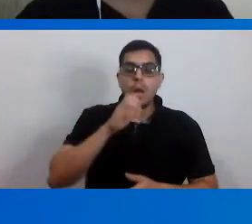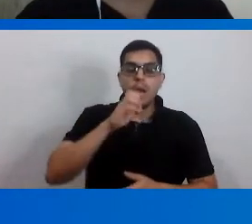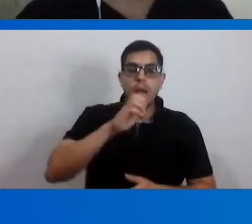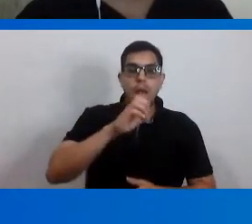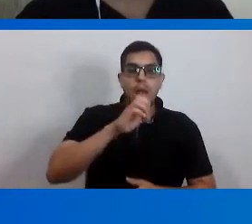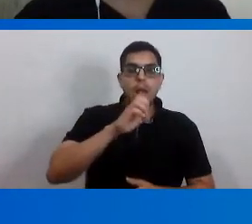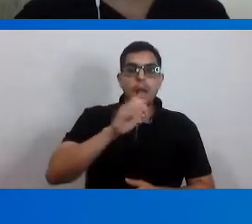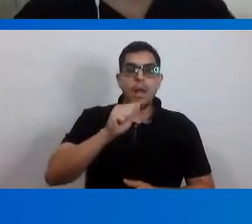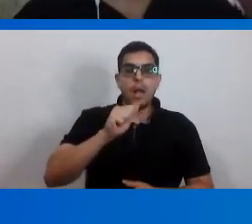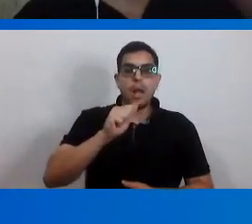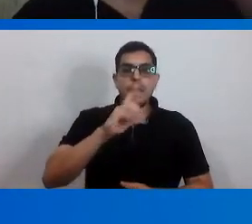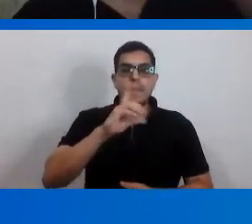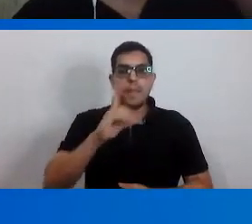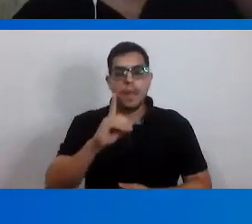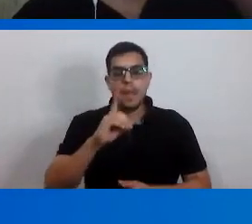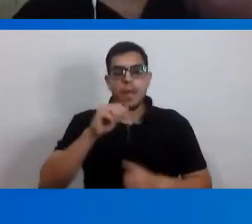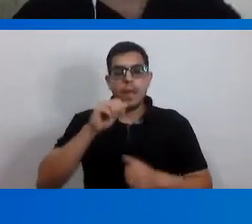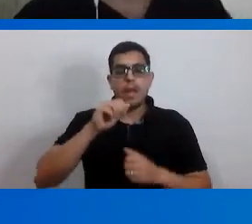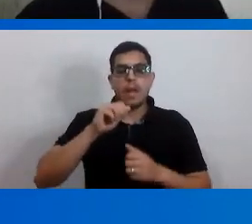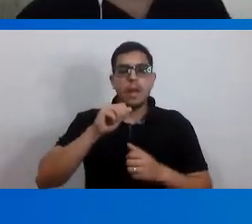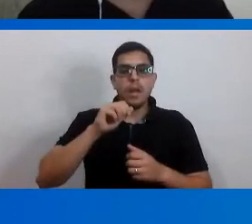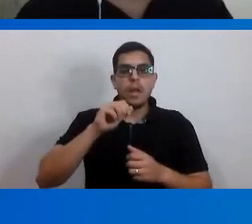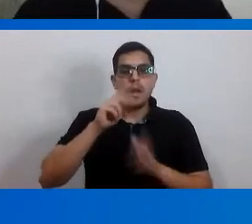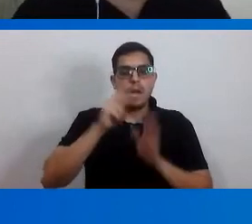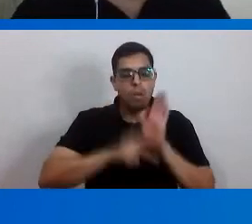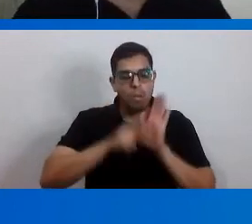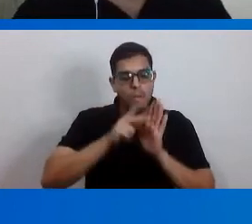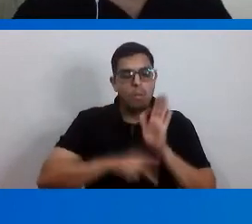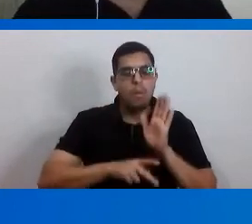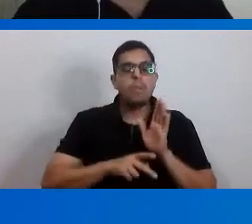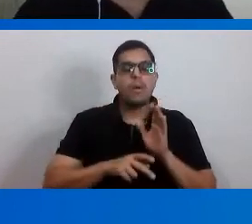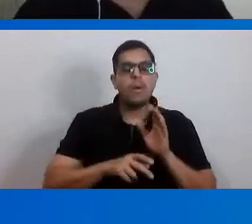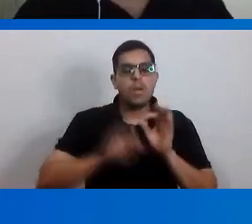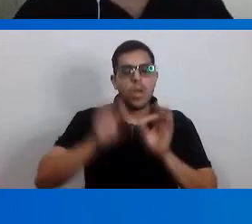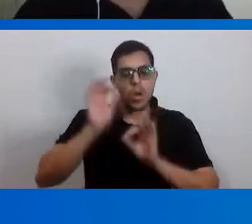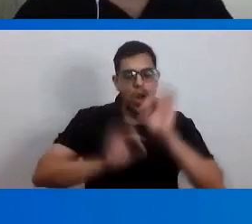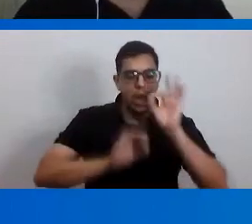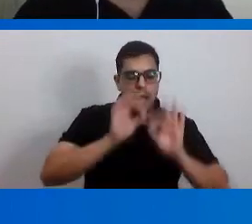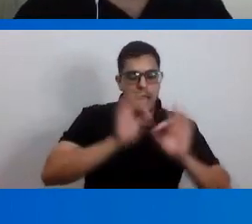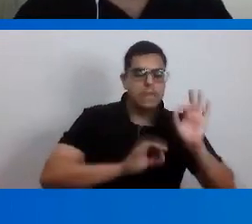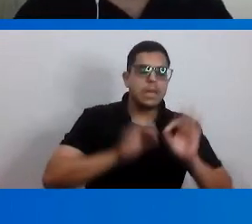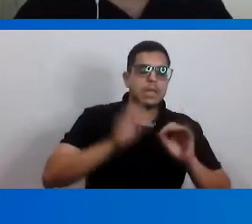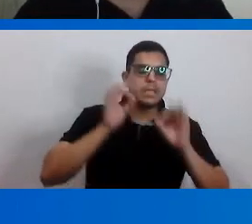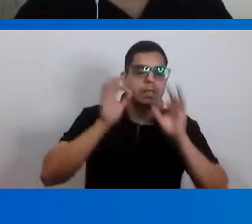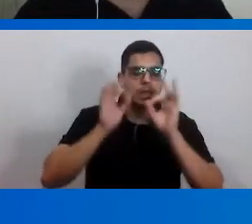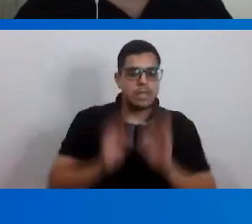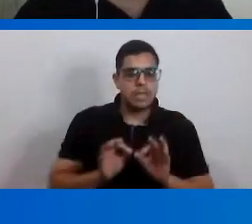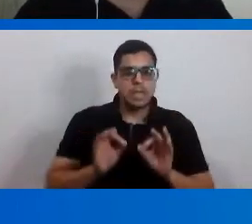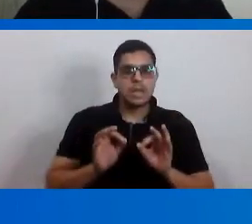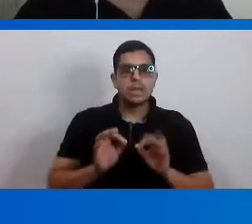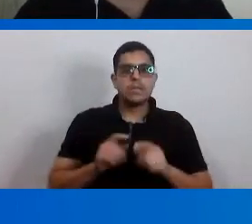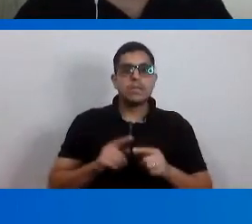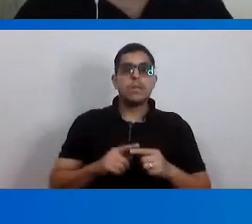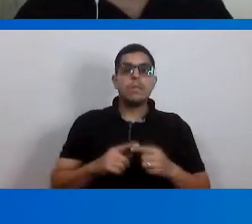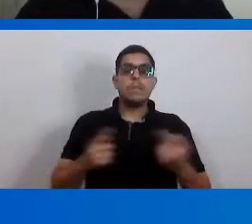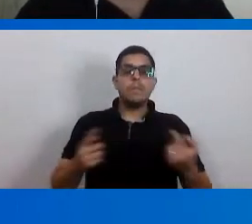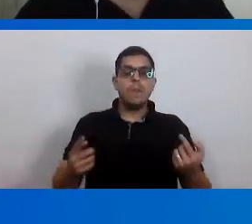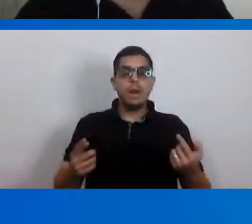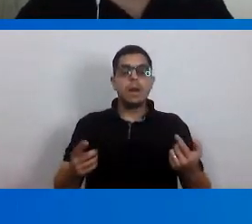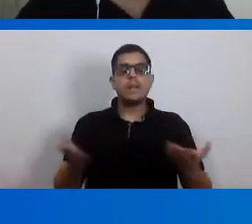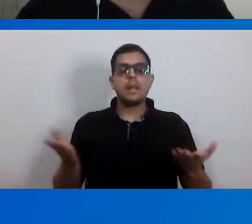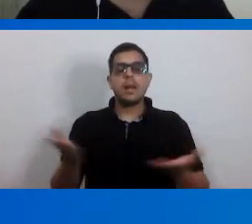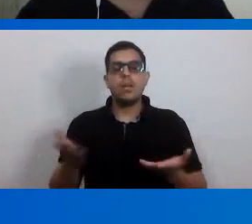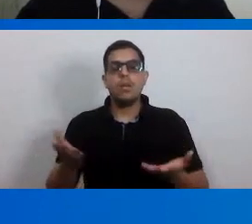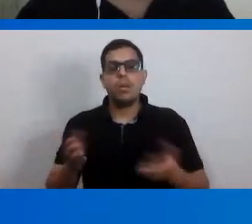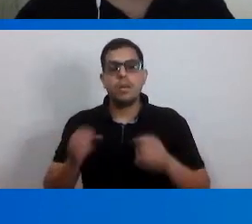é de algo preparado para ser assim né professor já me explicou com tanta clareza aí a estrutura do que ele tá ele tem feito e